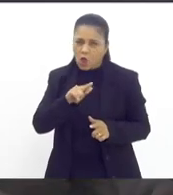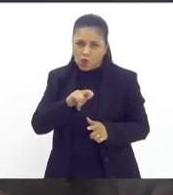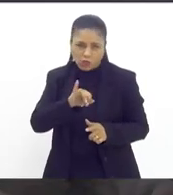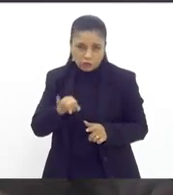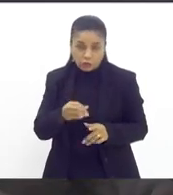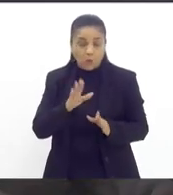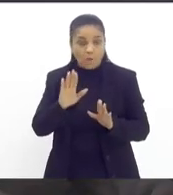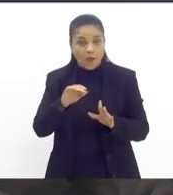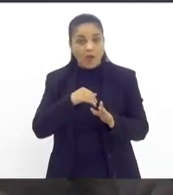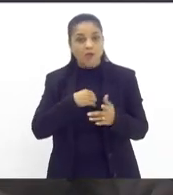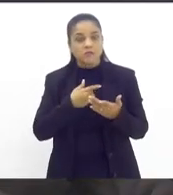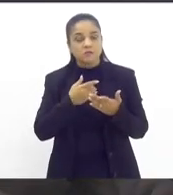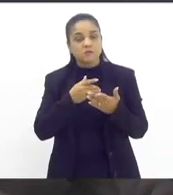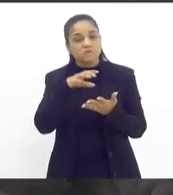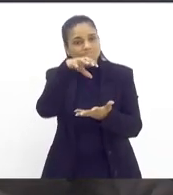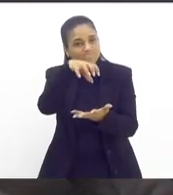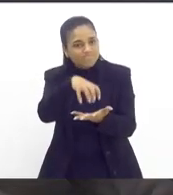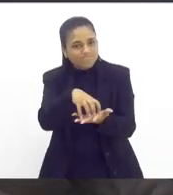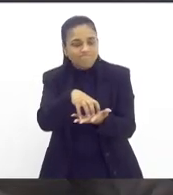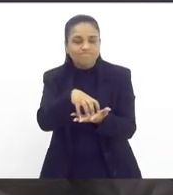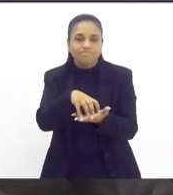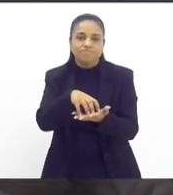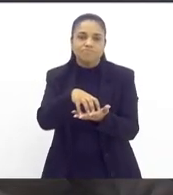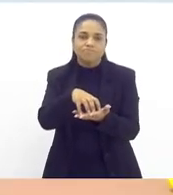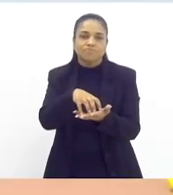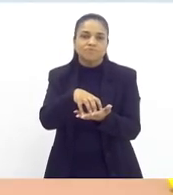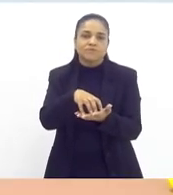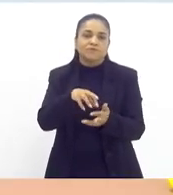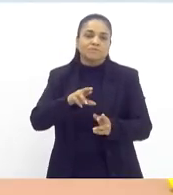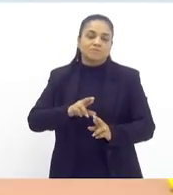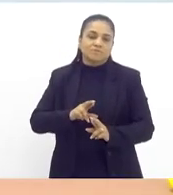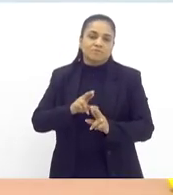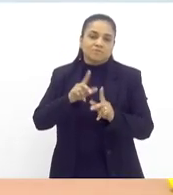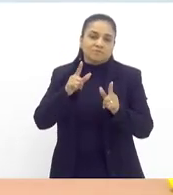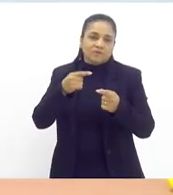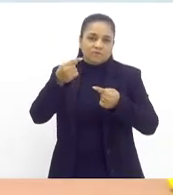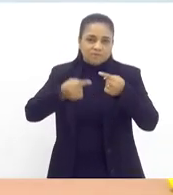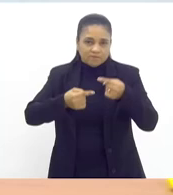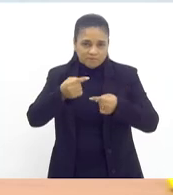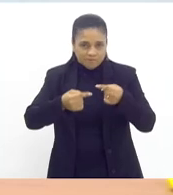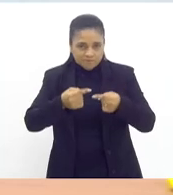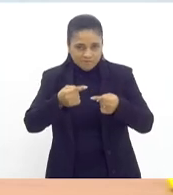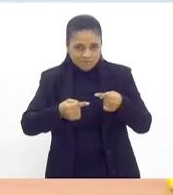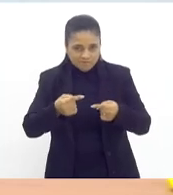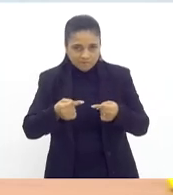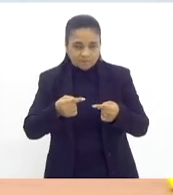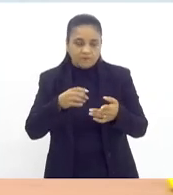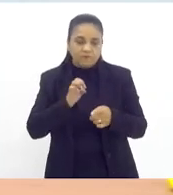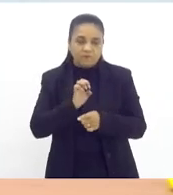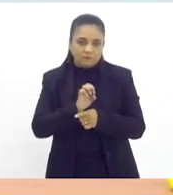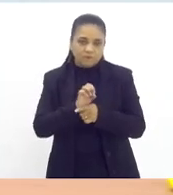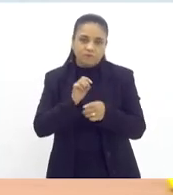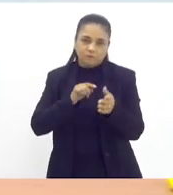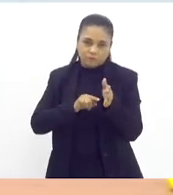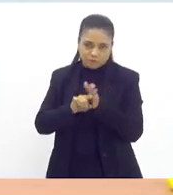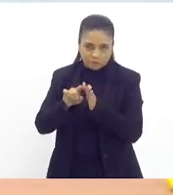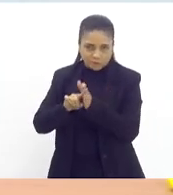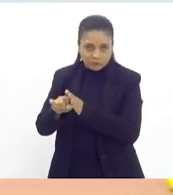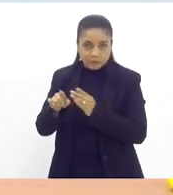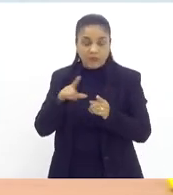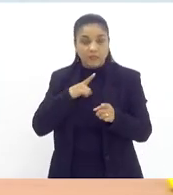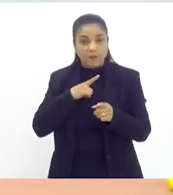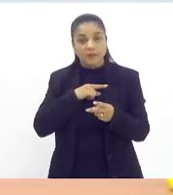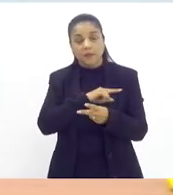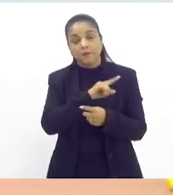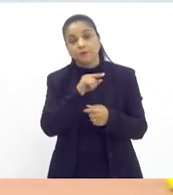ponto de vista do desenho da espinha dorsal, acho que essa é a grande questão que está sendo questionada hoje pelos estados. E tem um ponto dos grandes